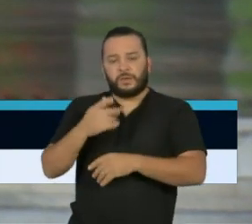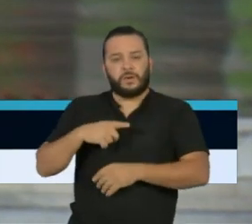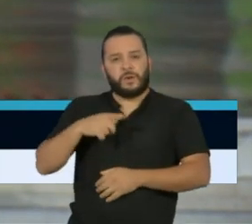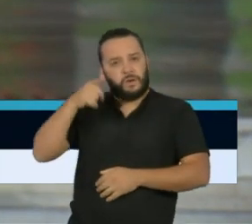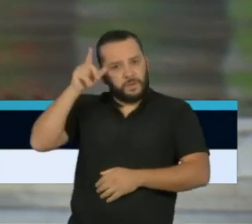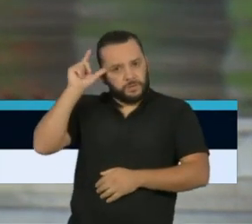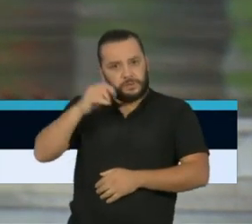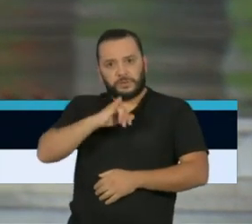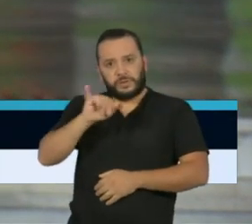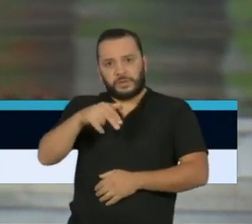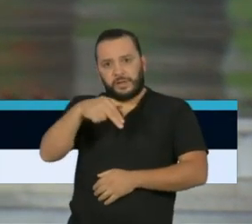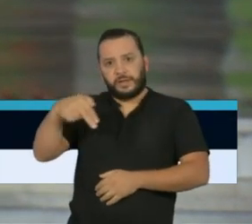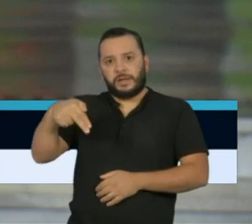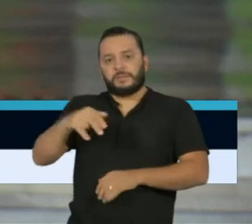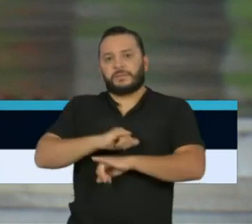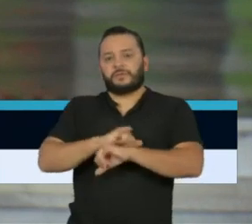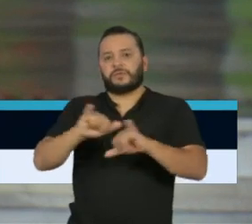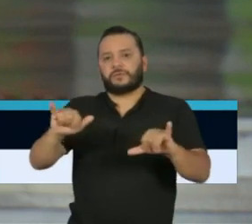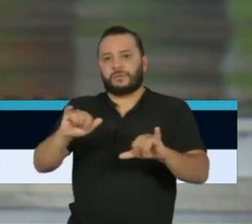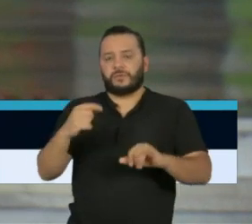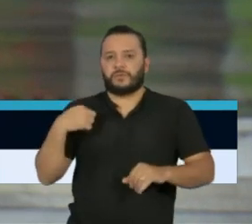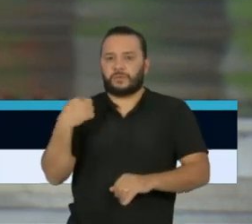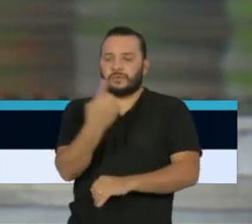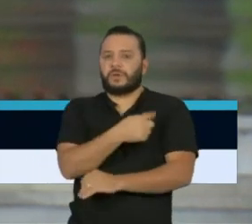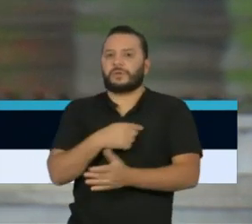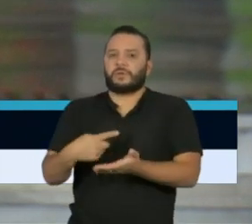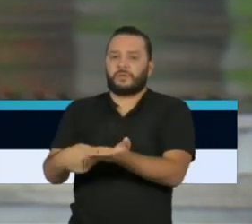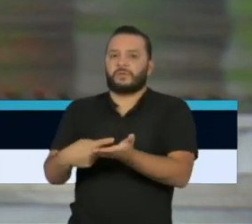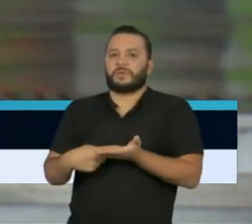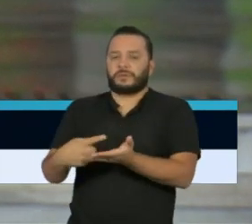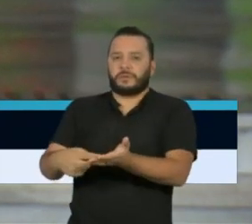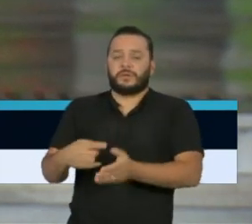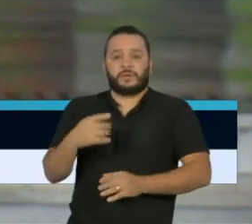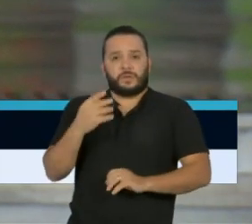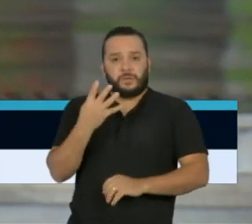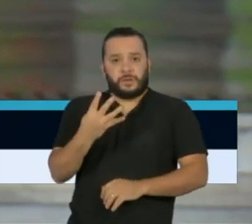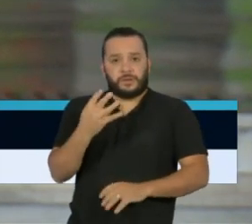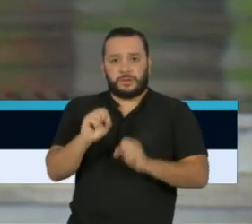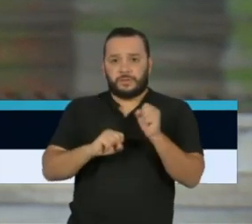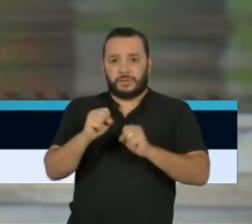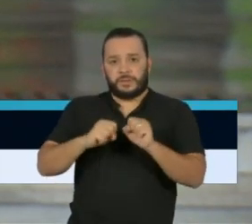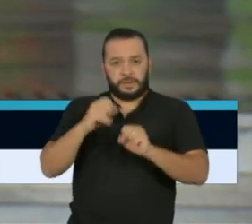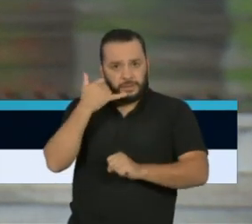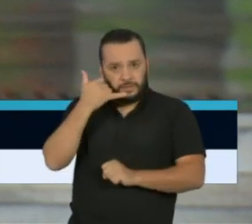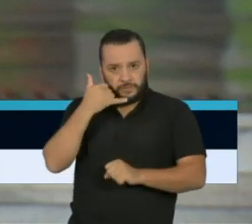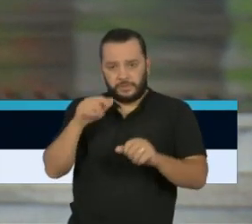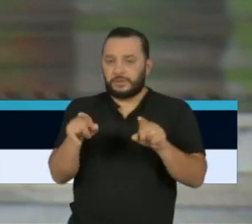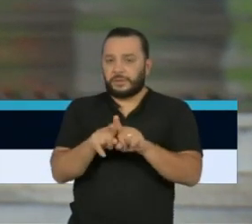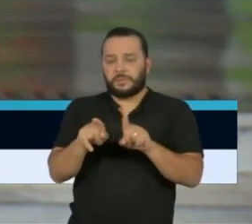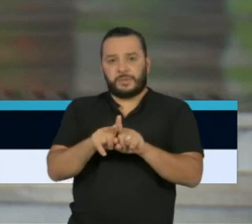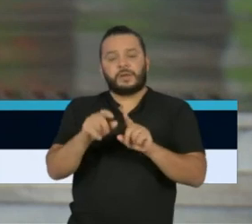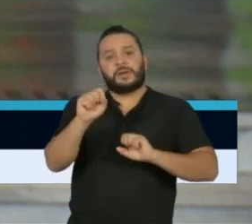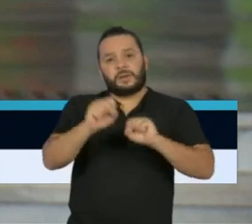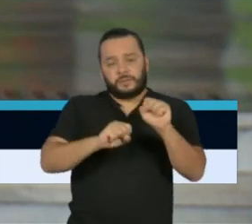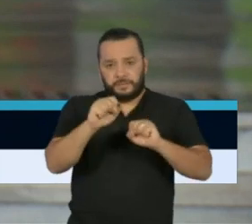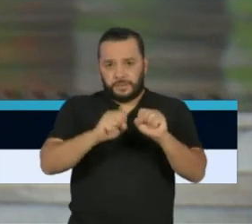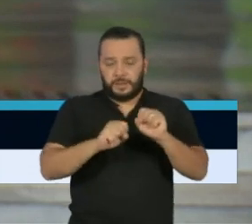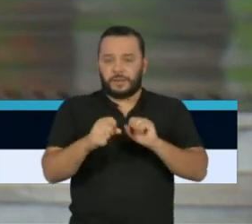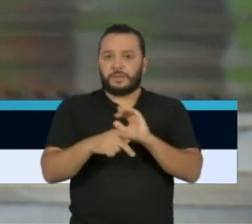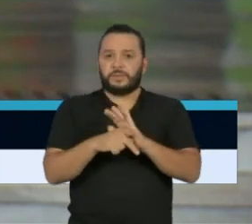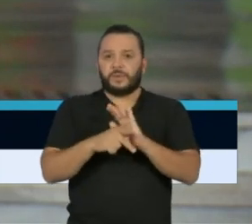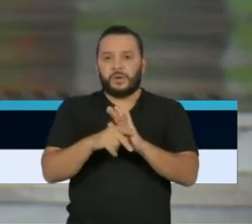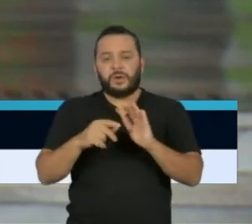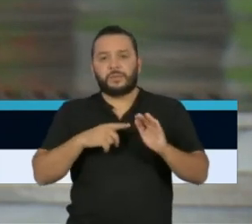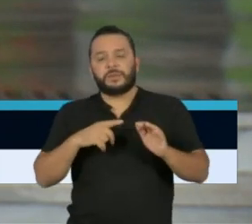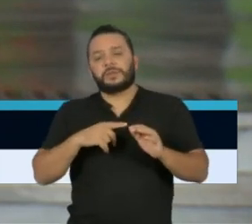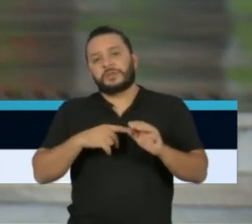Nacional, o que nós estamos negociando com 4 operadoras de telefonia, empresas de georreferenciamento como a Inloco, que também